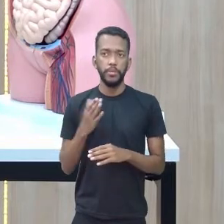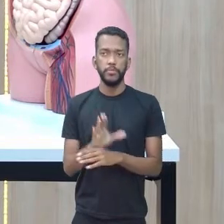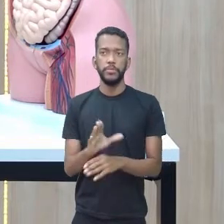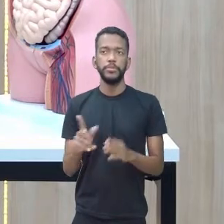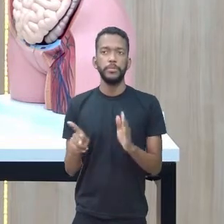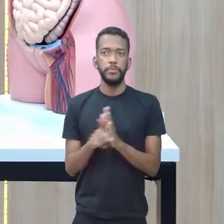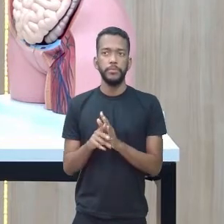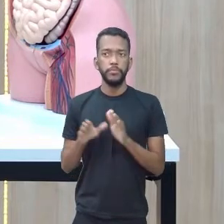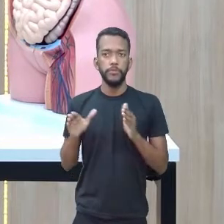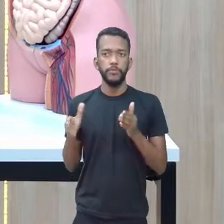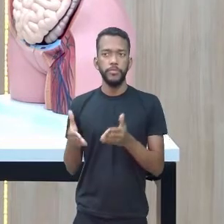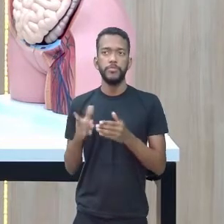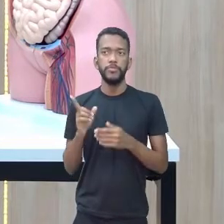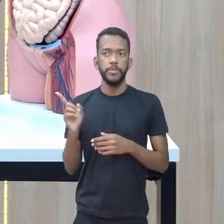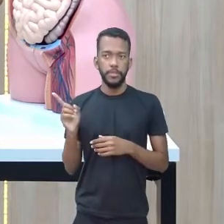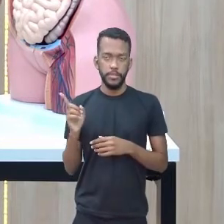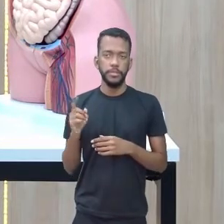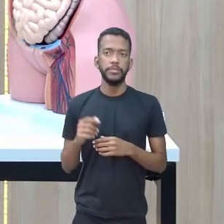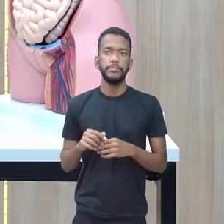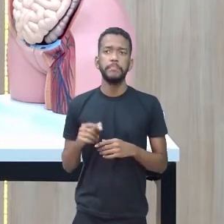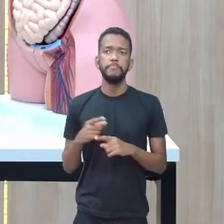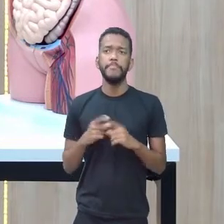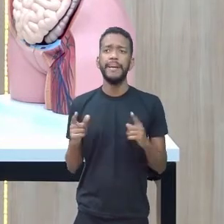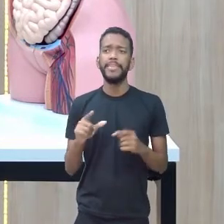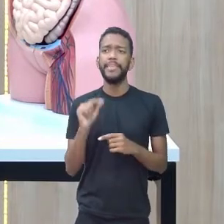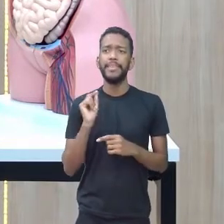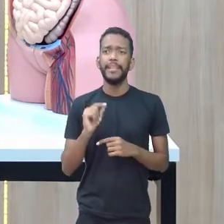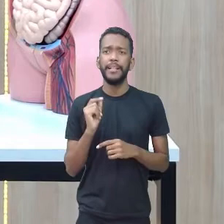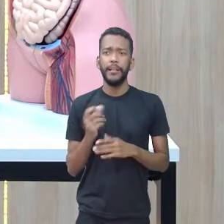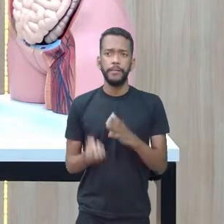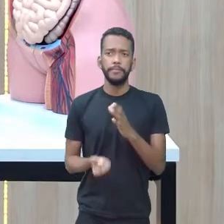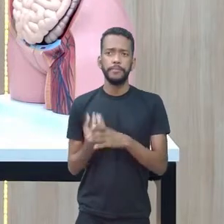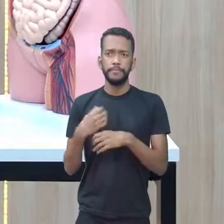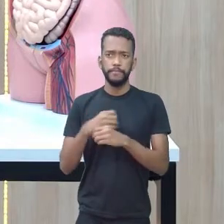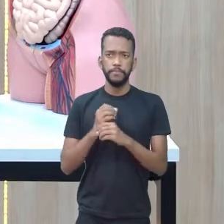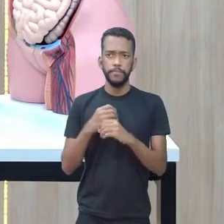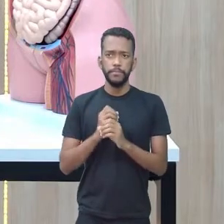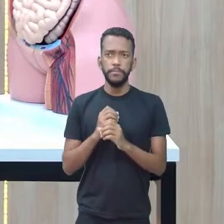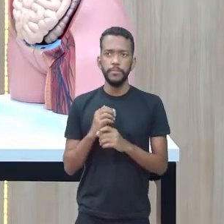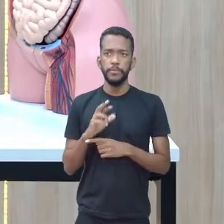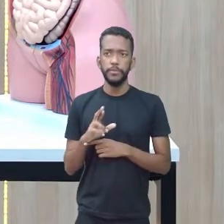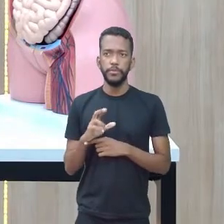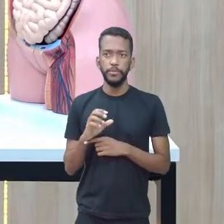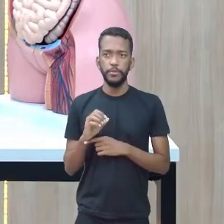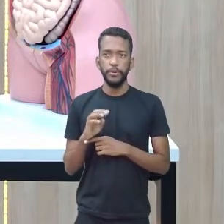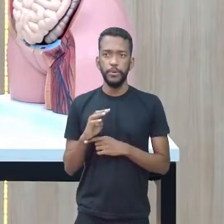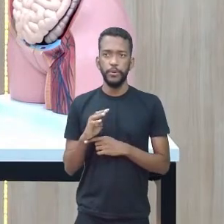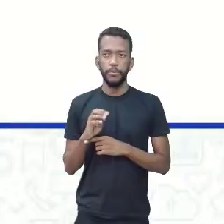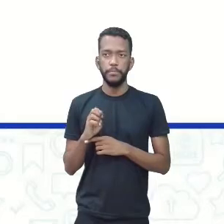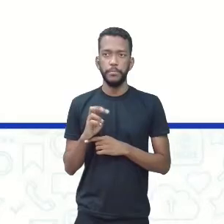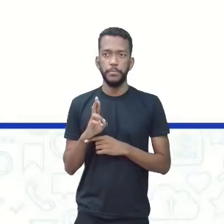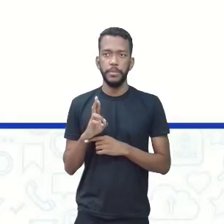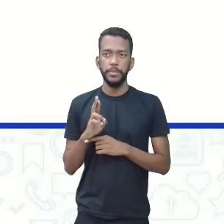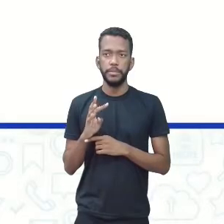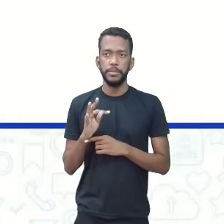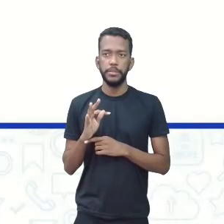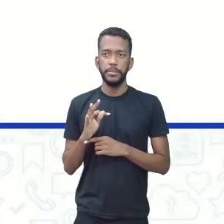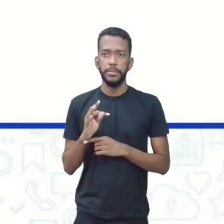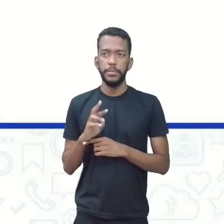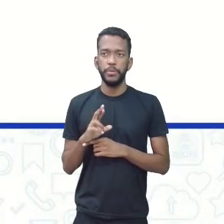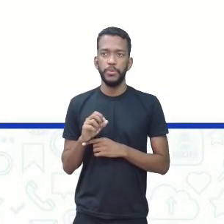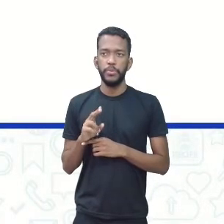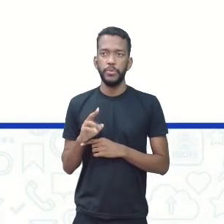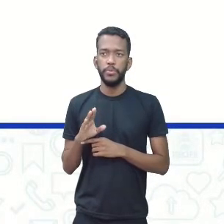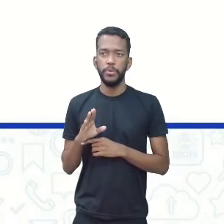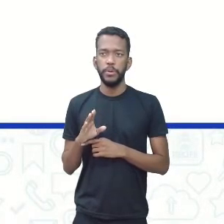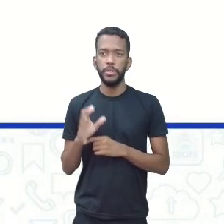Porém, quem primeiro montou mesmo, né, foi Robert Hooke. Através de um jogo de lentes, ele conseguiu observar algo